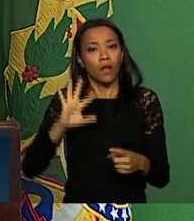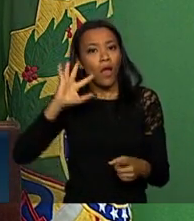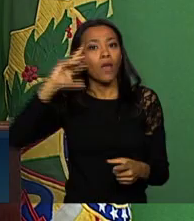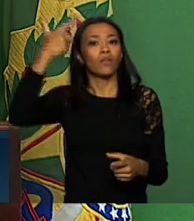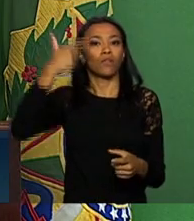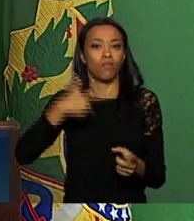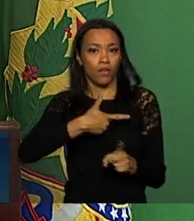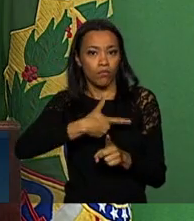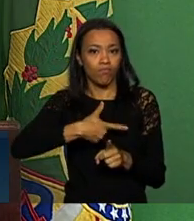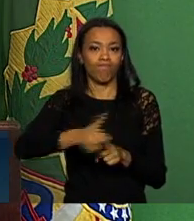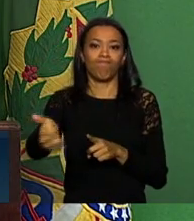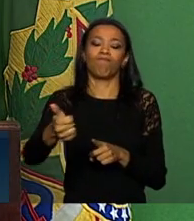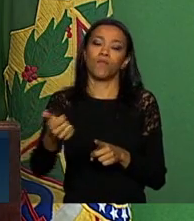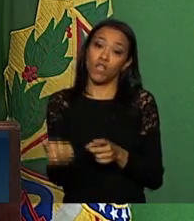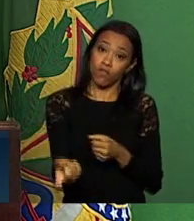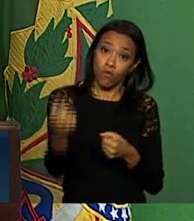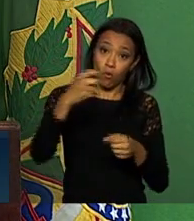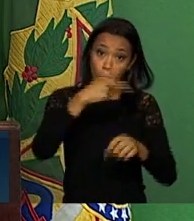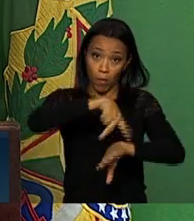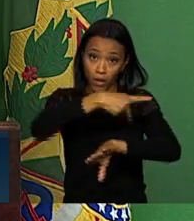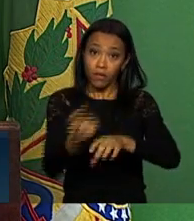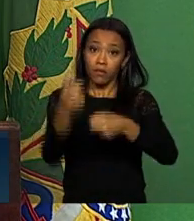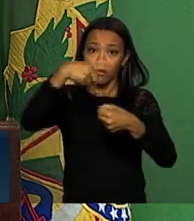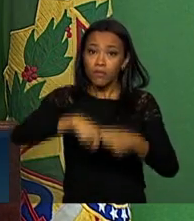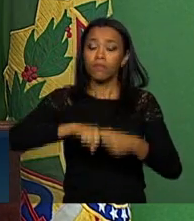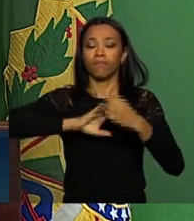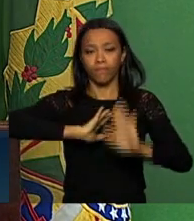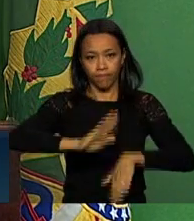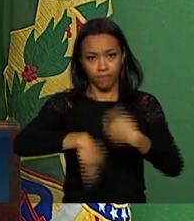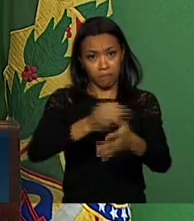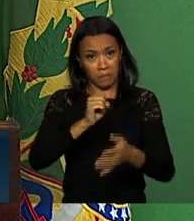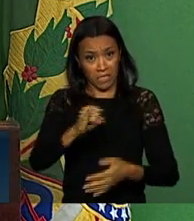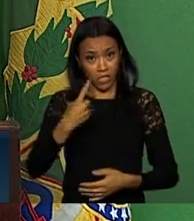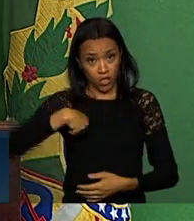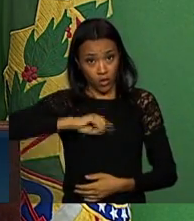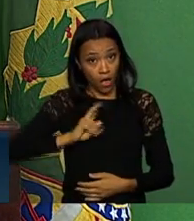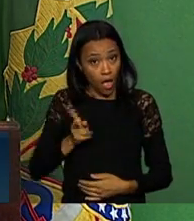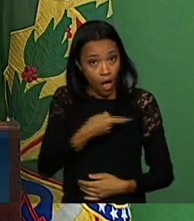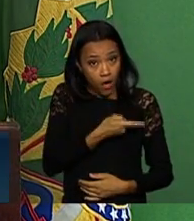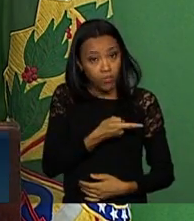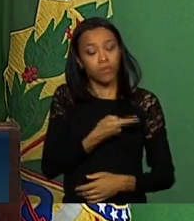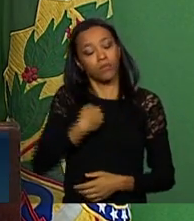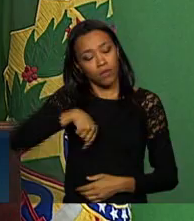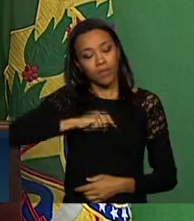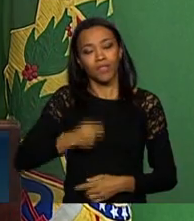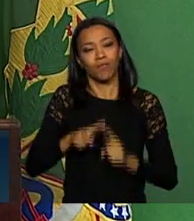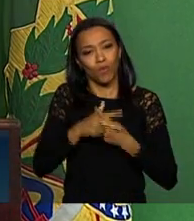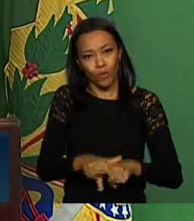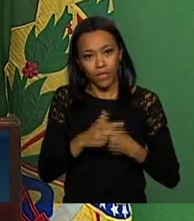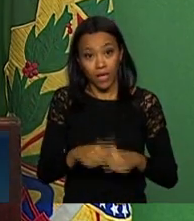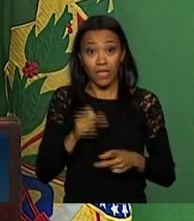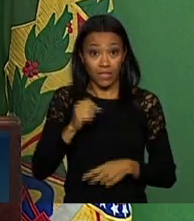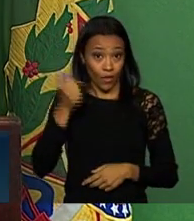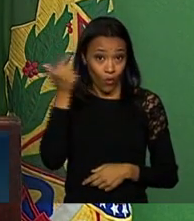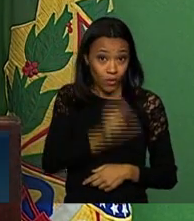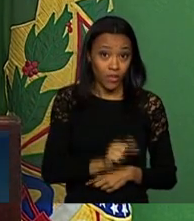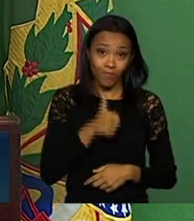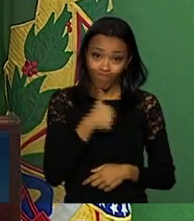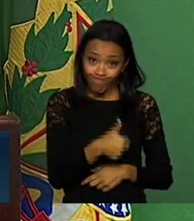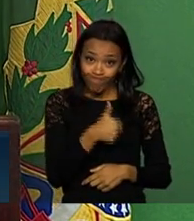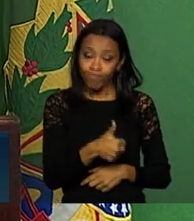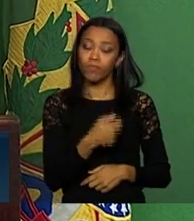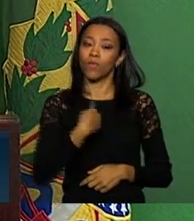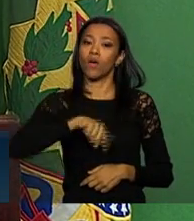volte a crescer sabemos que se erramos precisamos consertar os erros se acertamos